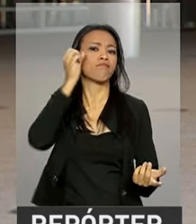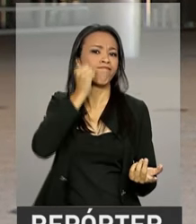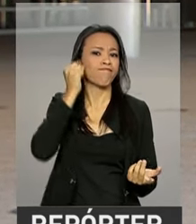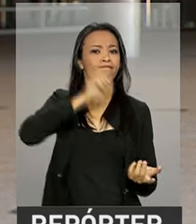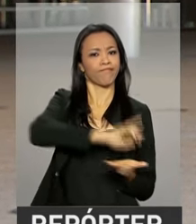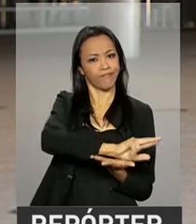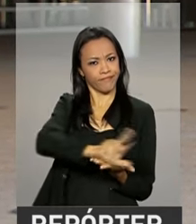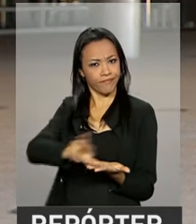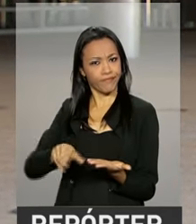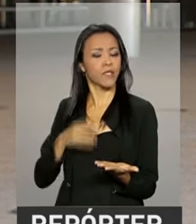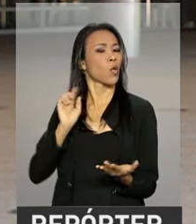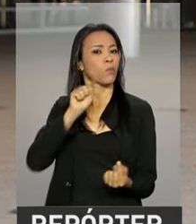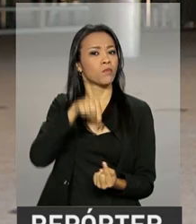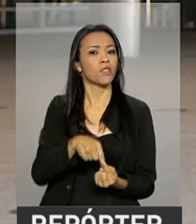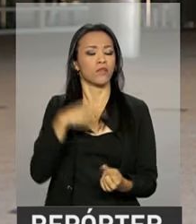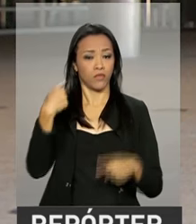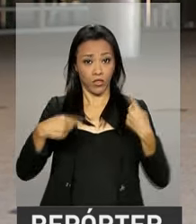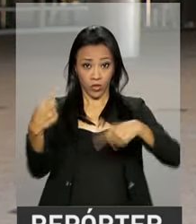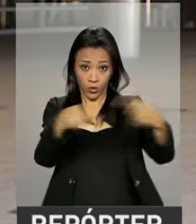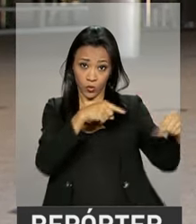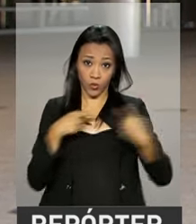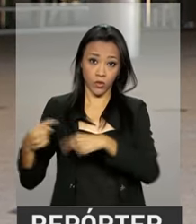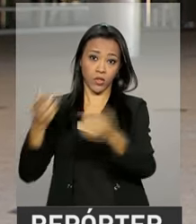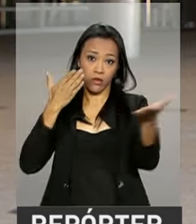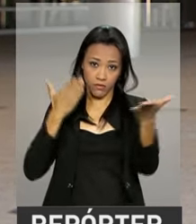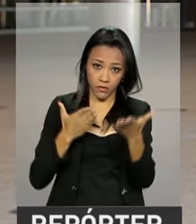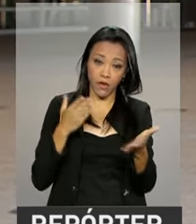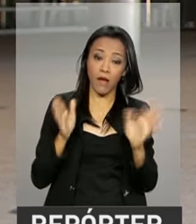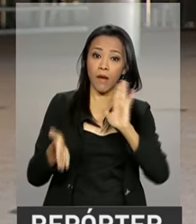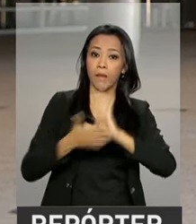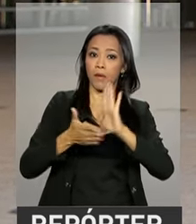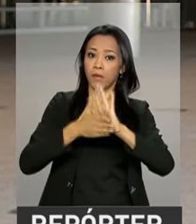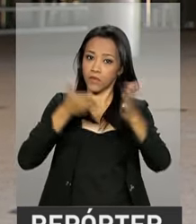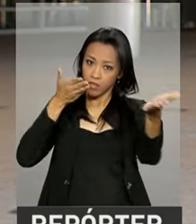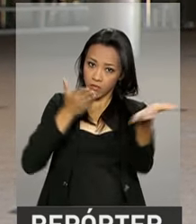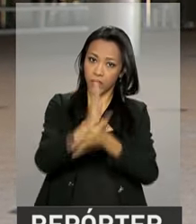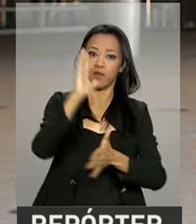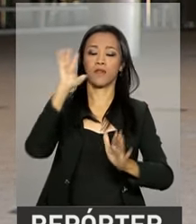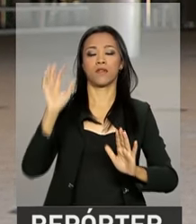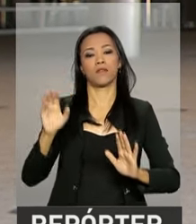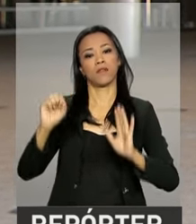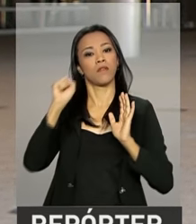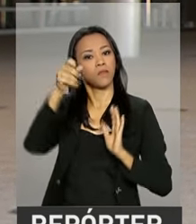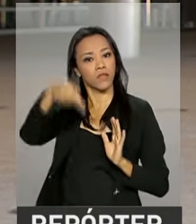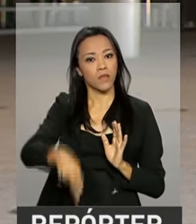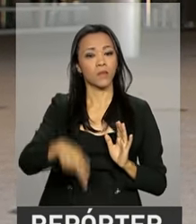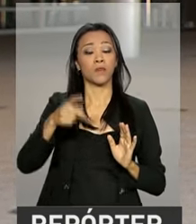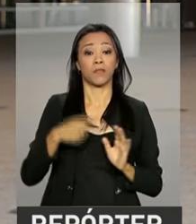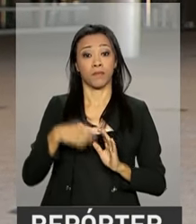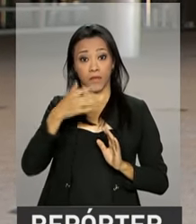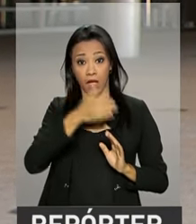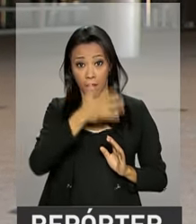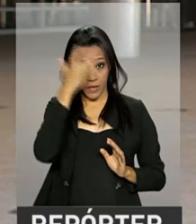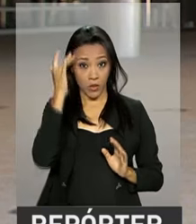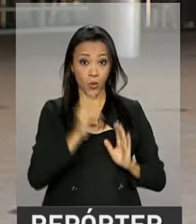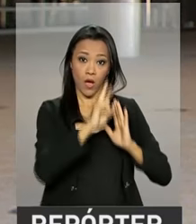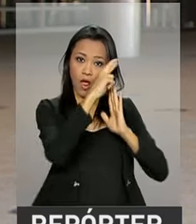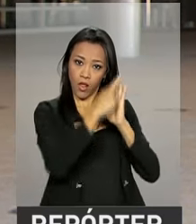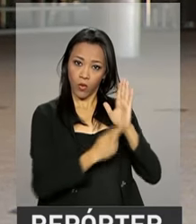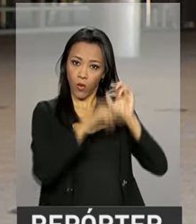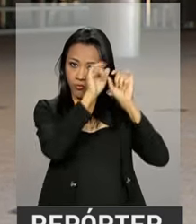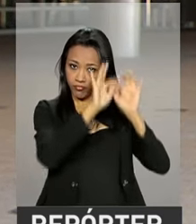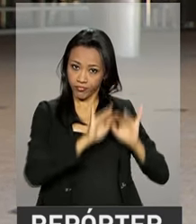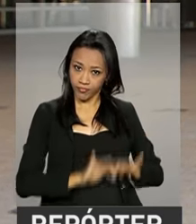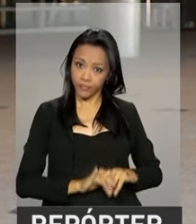do governo para discutir a aprovação da reforma da previdência o parecer do relator à proposta enviada pelo executivo